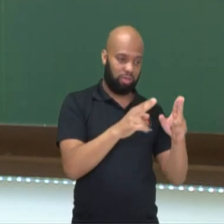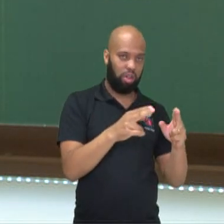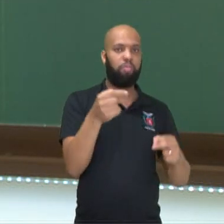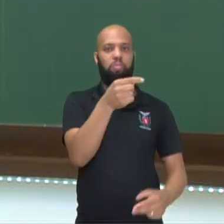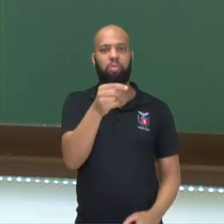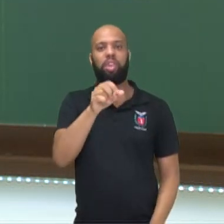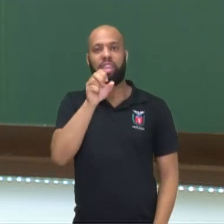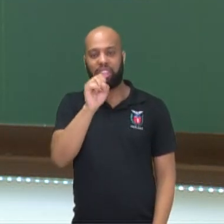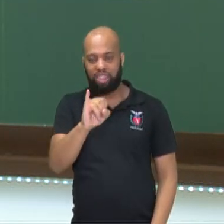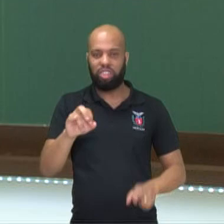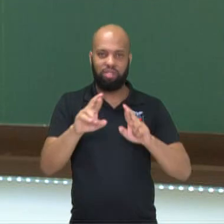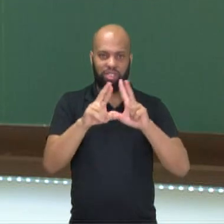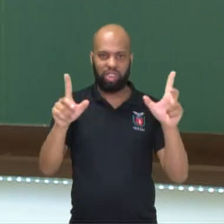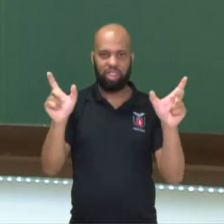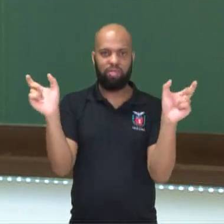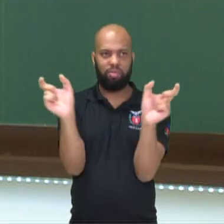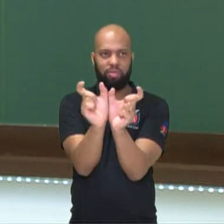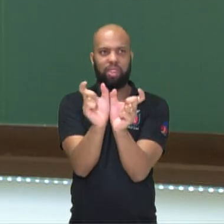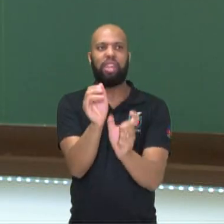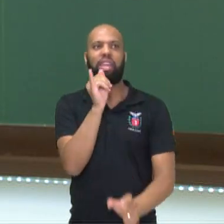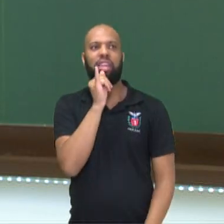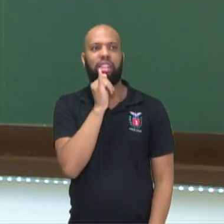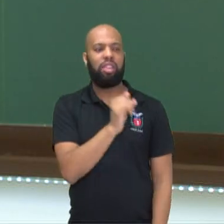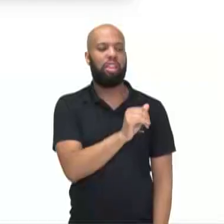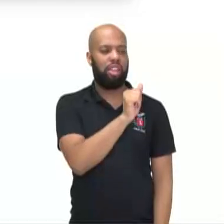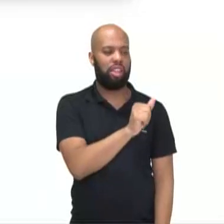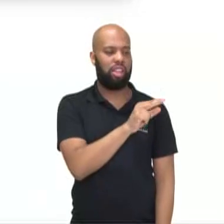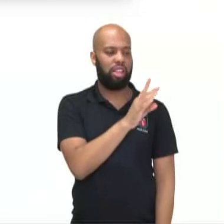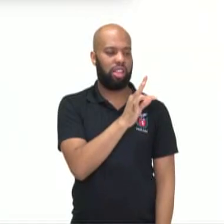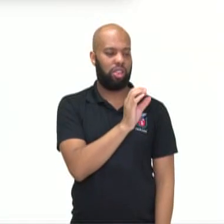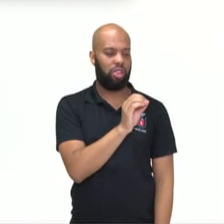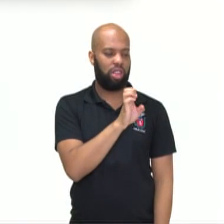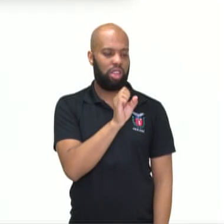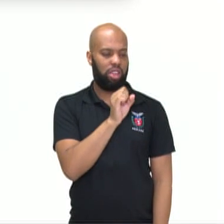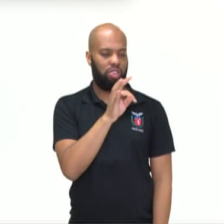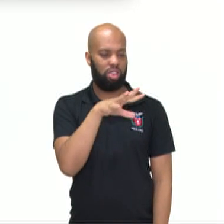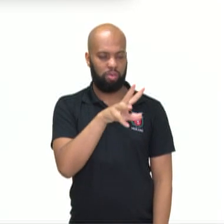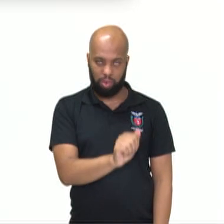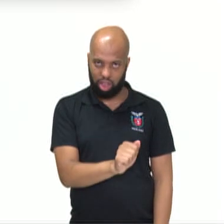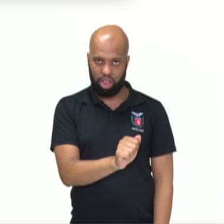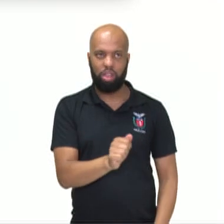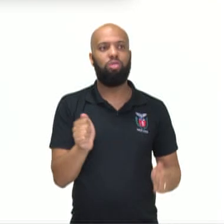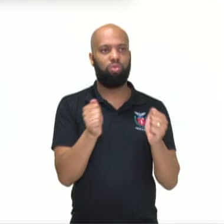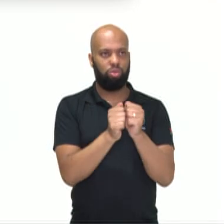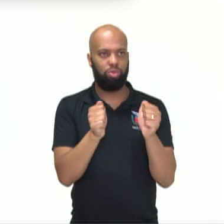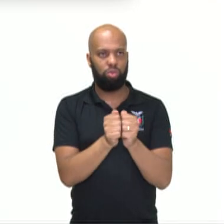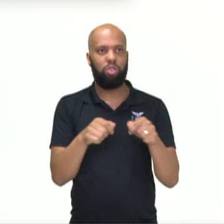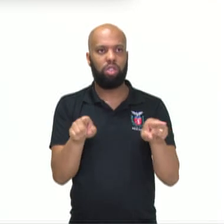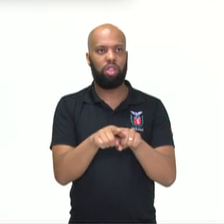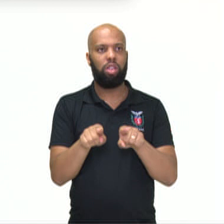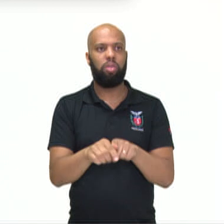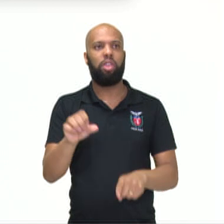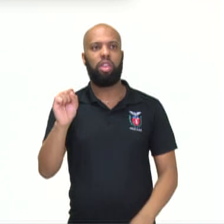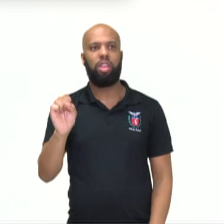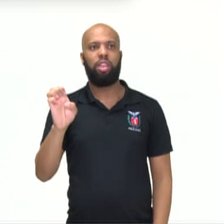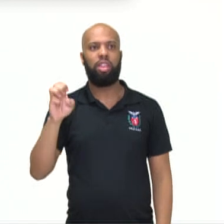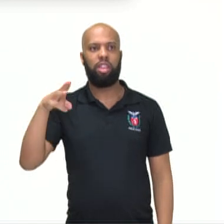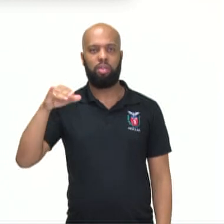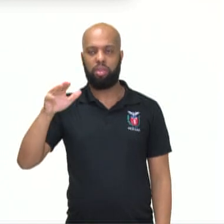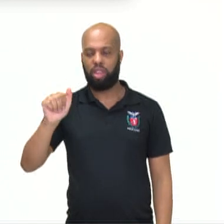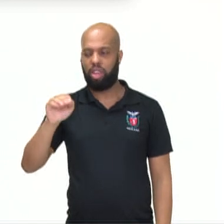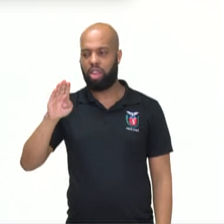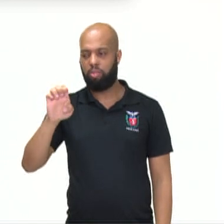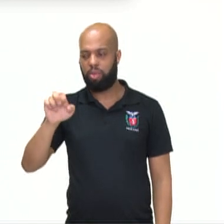lá, autoestima, tudo junto. Semiaberto, tudo junto.